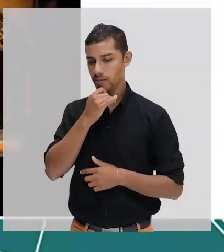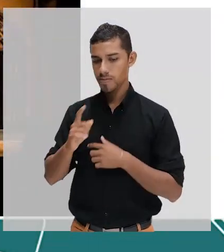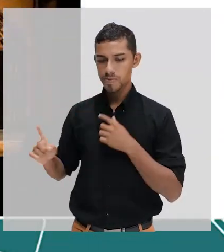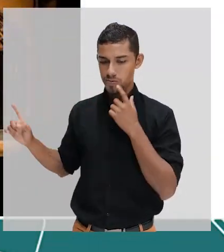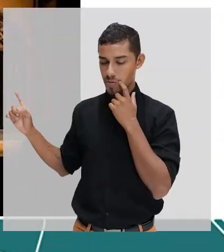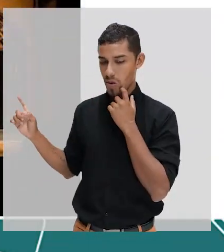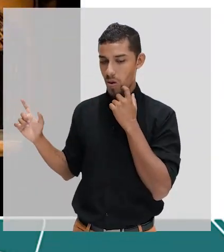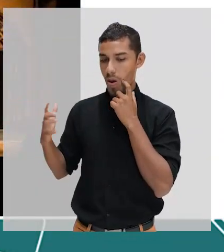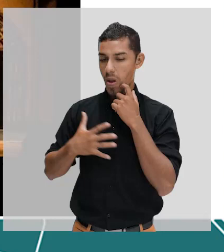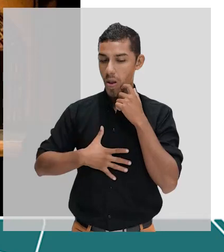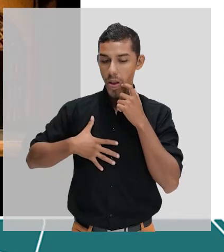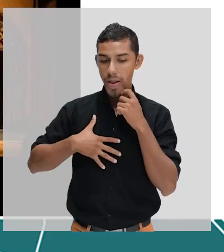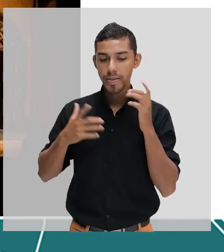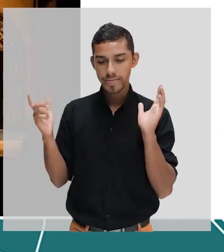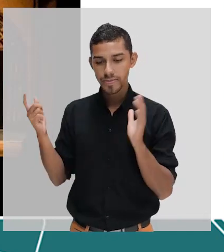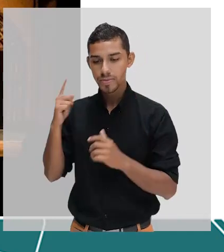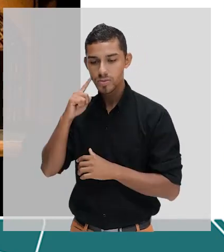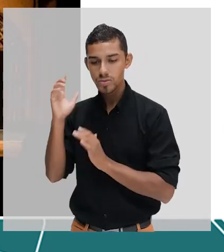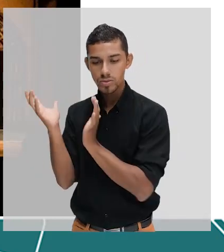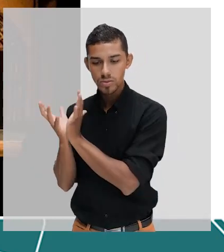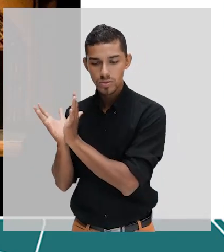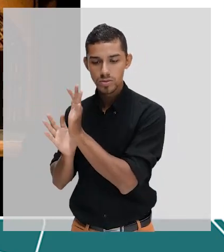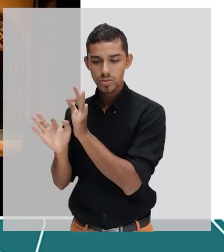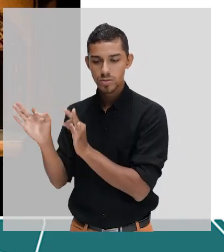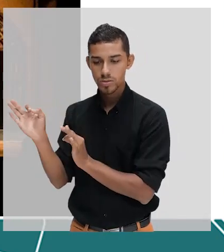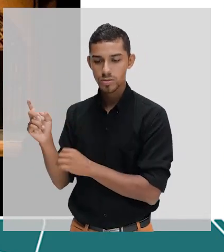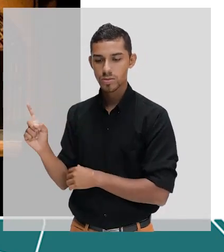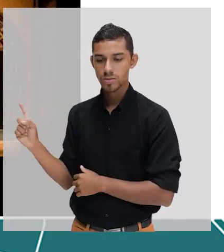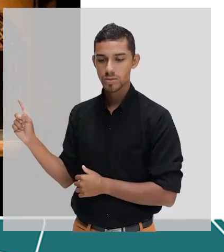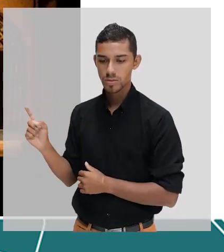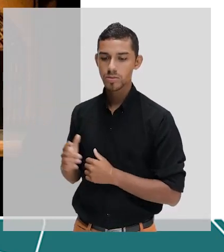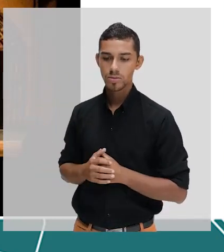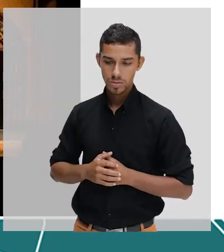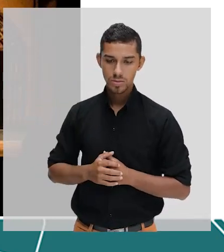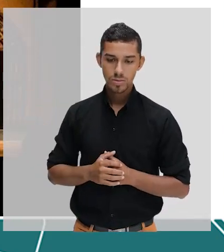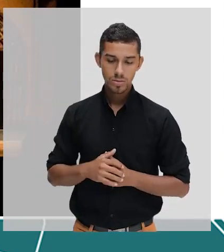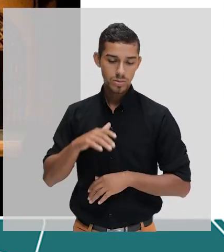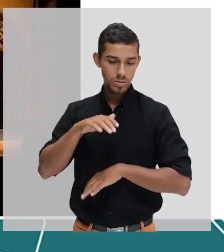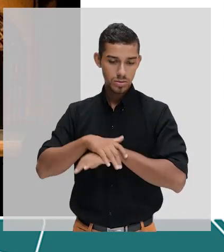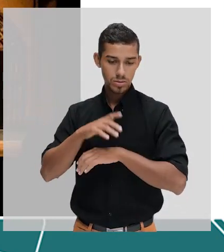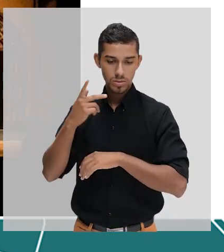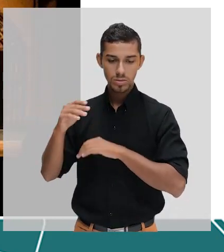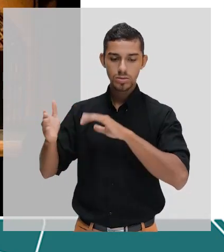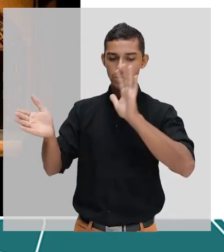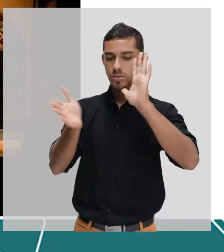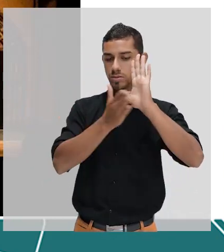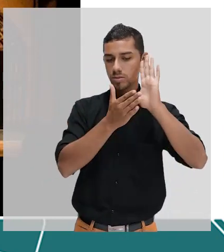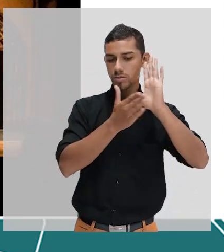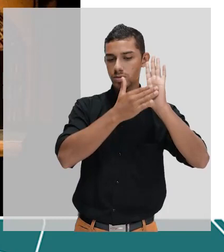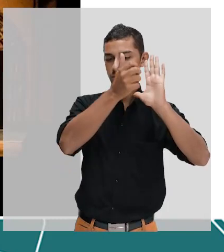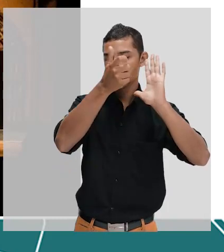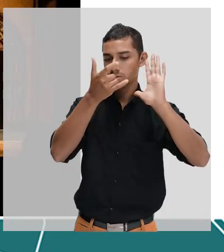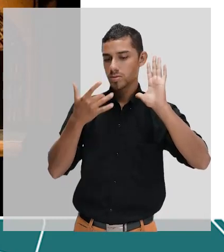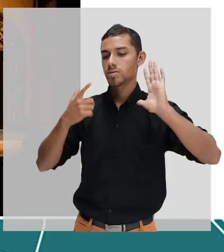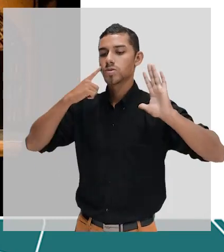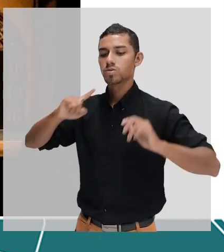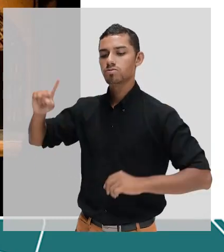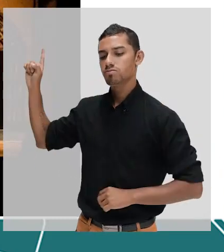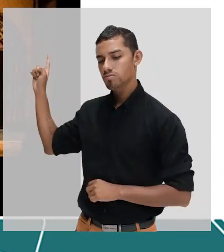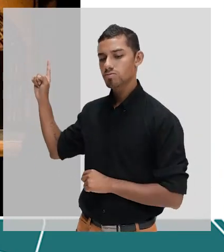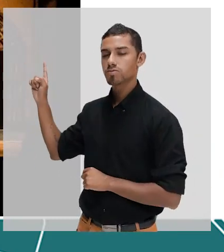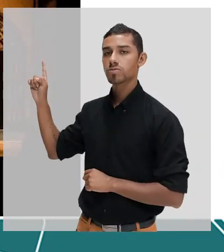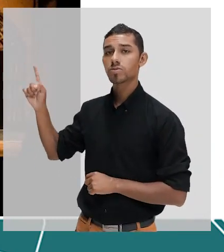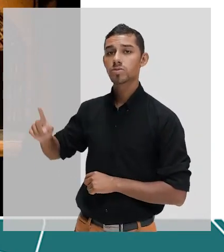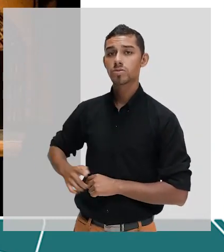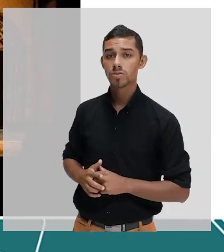aqui nós tivemos o prazer de assinar, eu e a minha equipe. É um cenário arquitetônico onde a gente faz uma proposta mais contemporânea da Catedral de Notre-Dame de